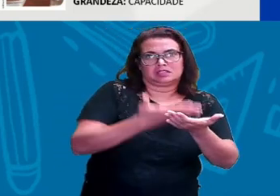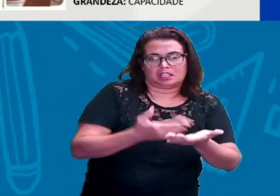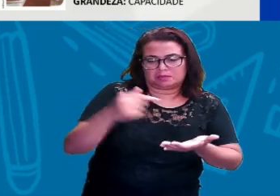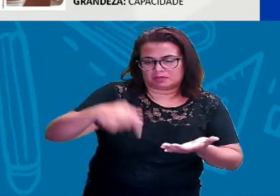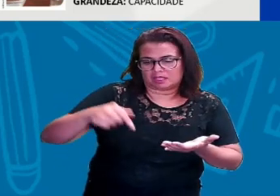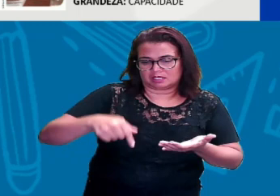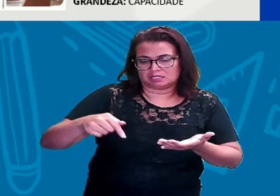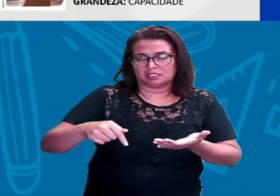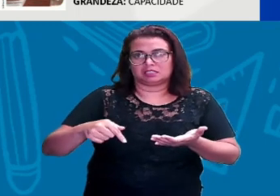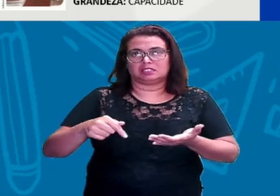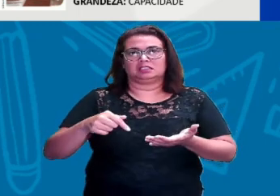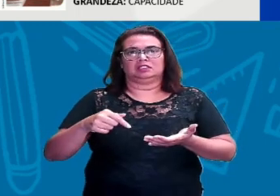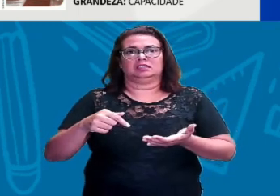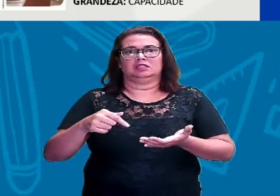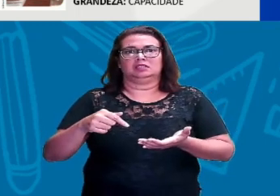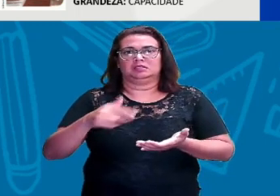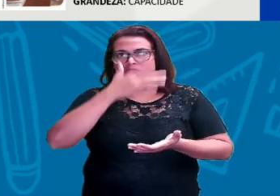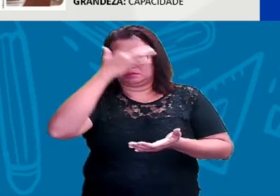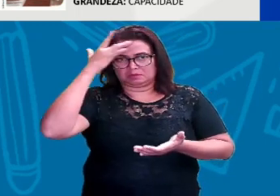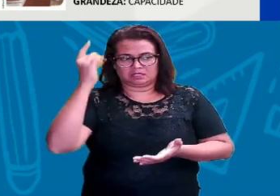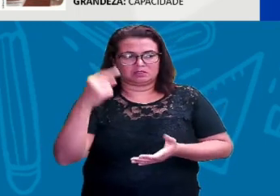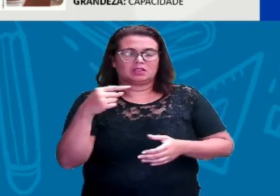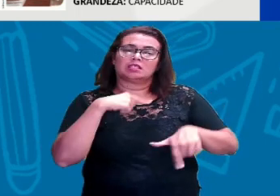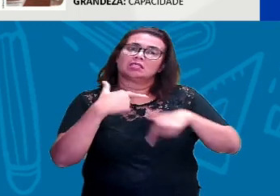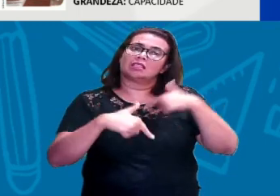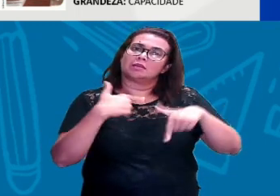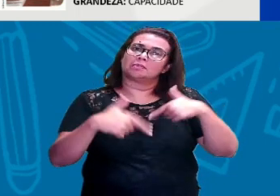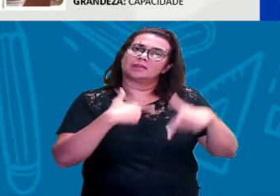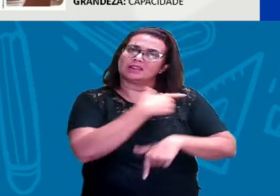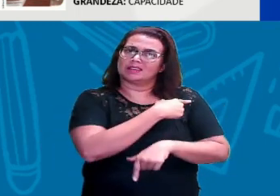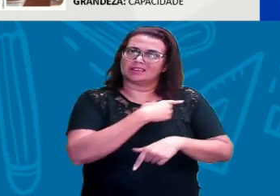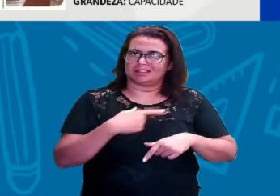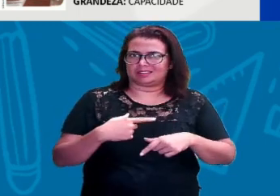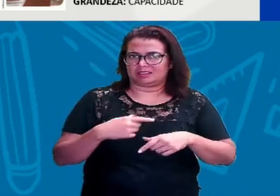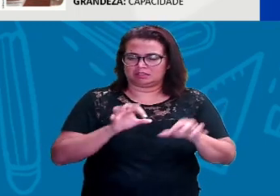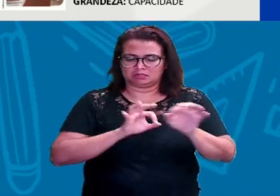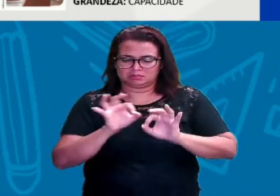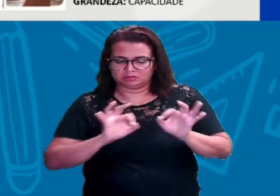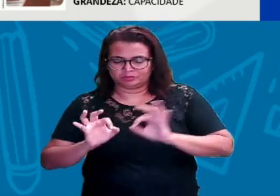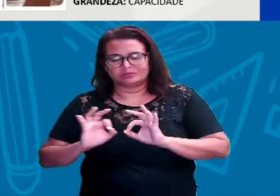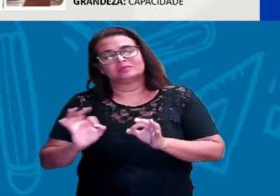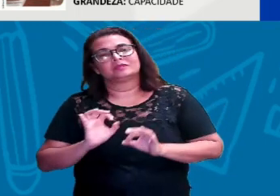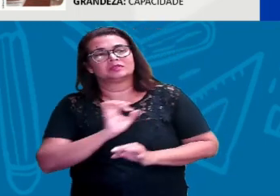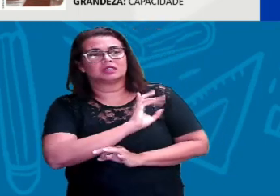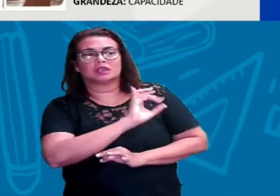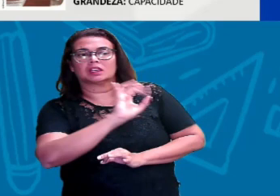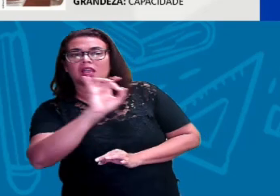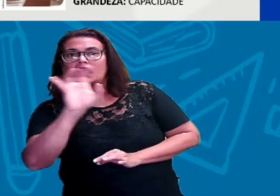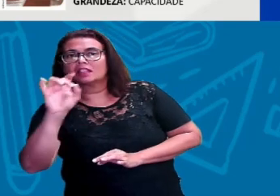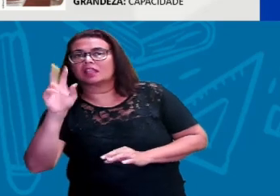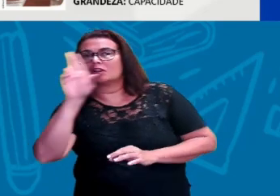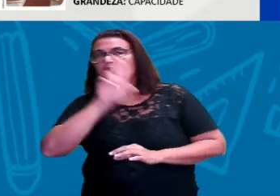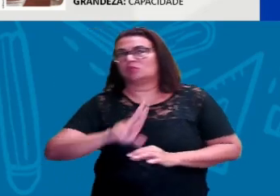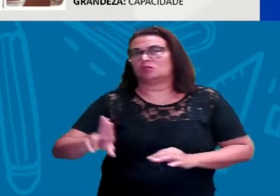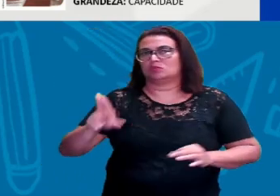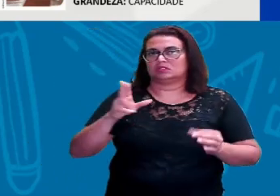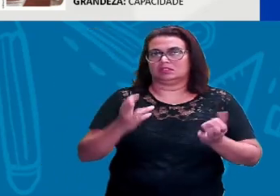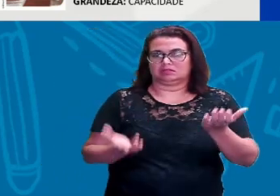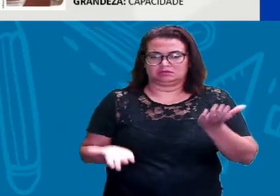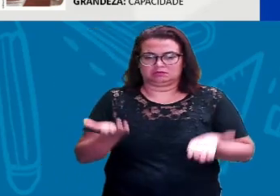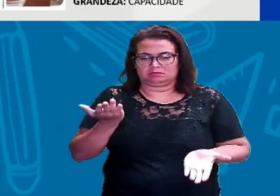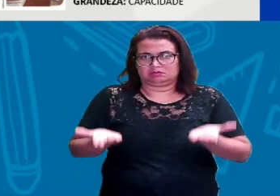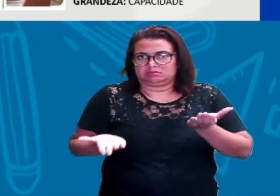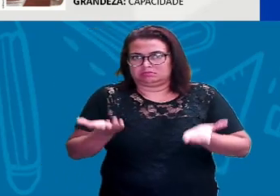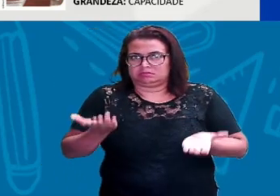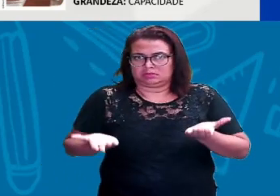estúdio, do pessoal da produção. Então, analisar o peso de cada um. Então, eu posso utilizar a balança. Existe só